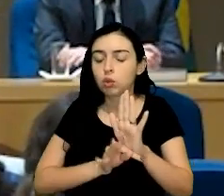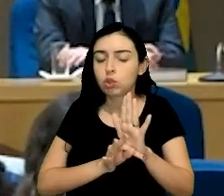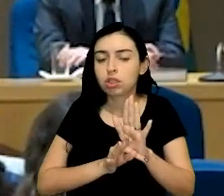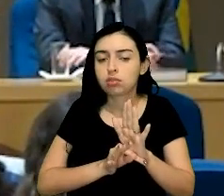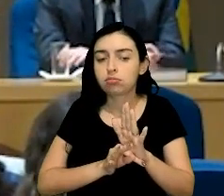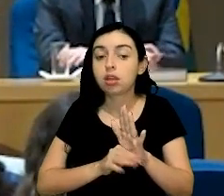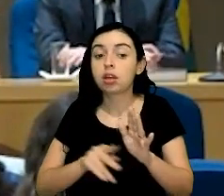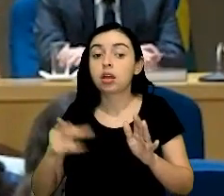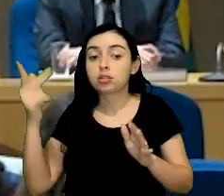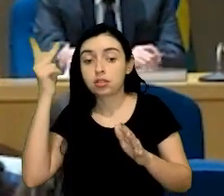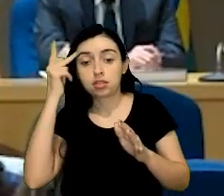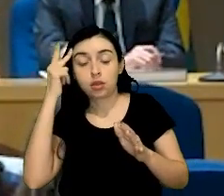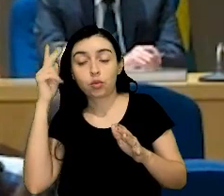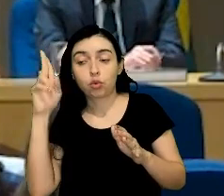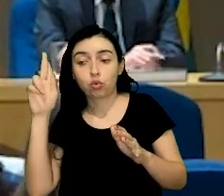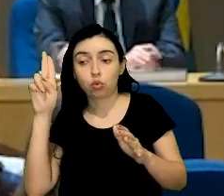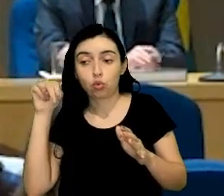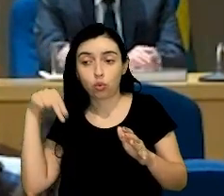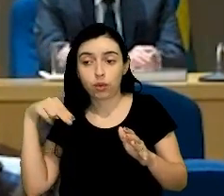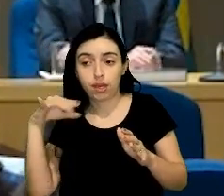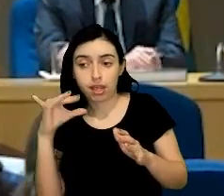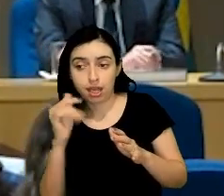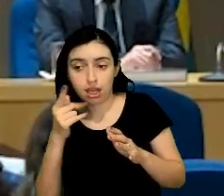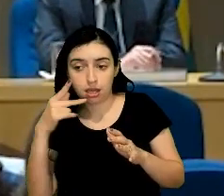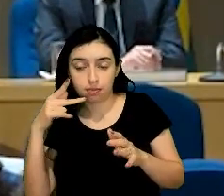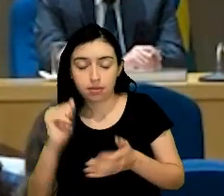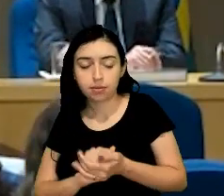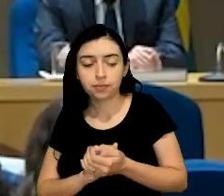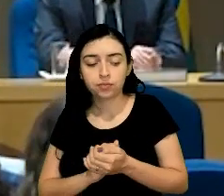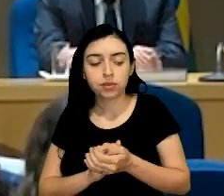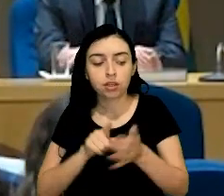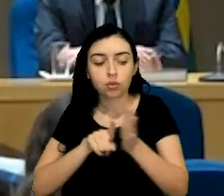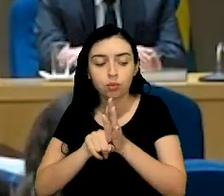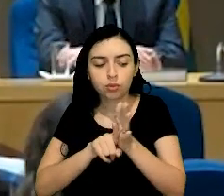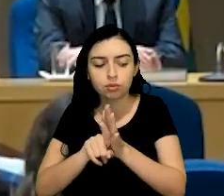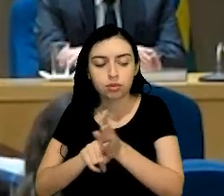Unicamp. O Observatório ele já tem 12